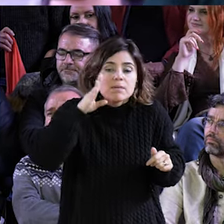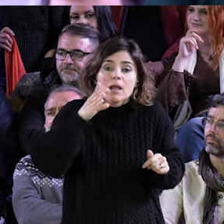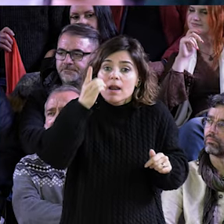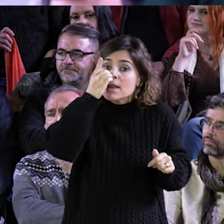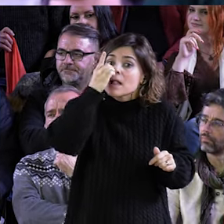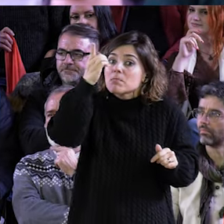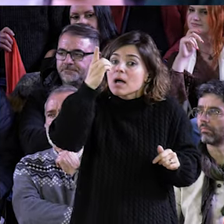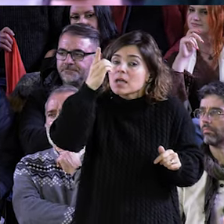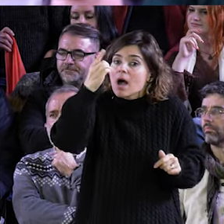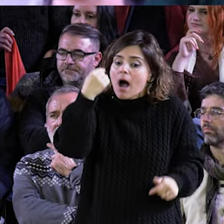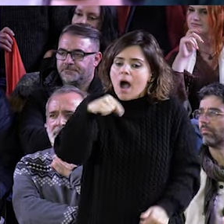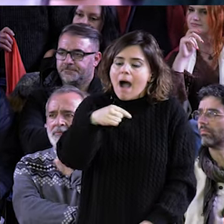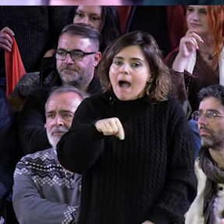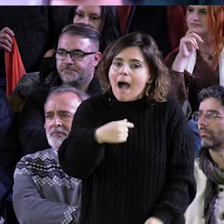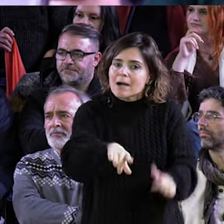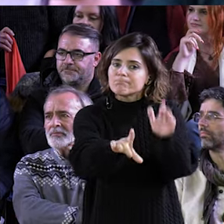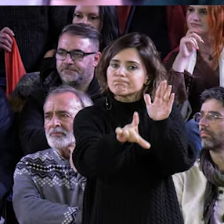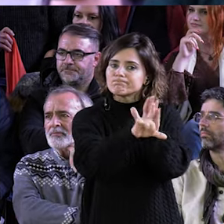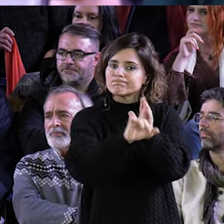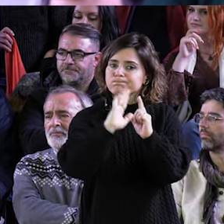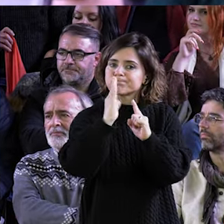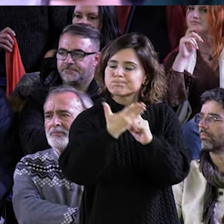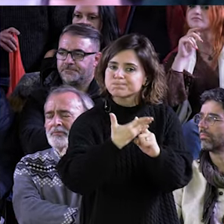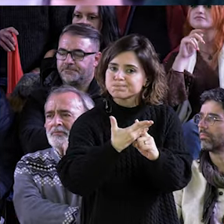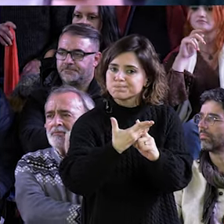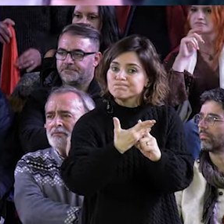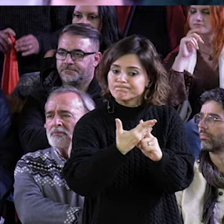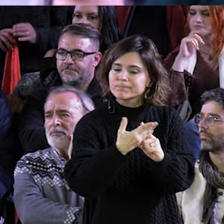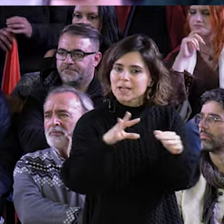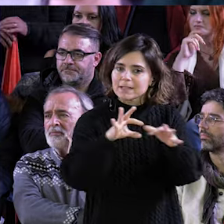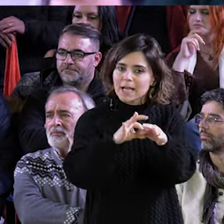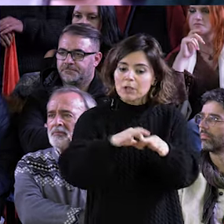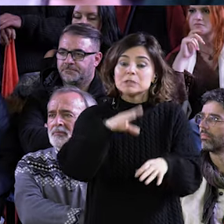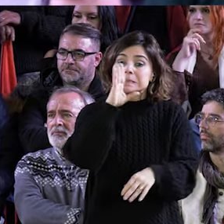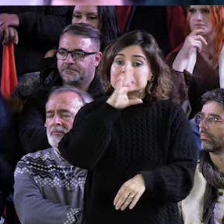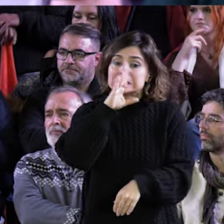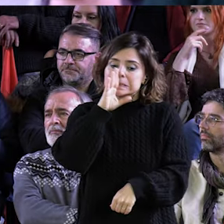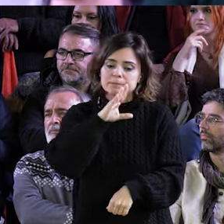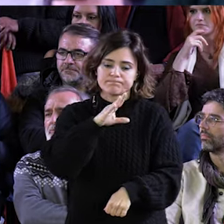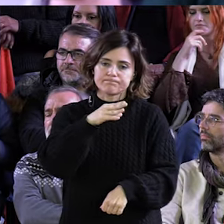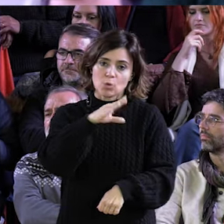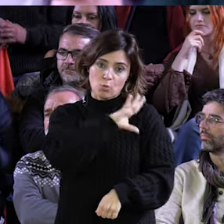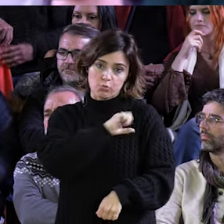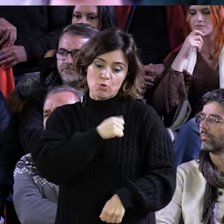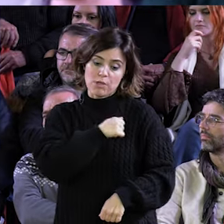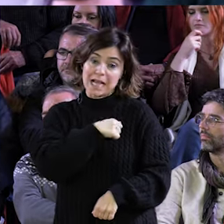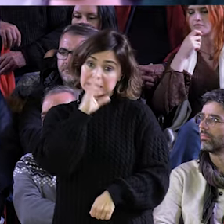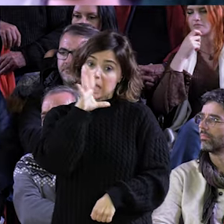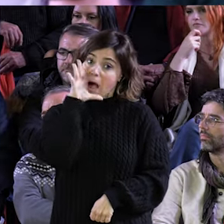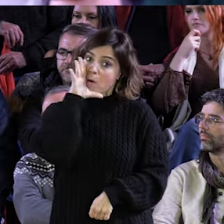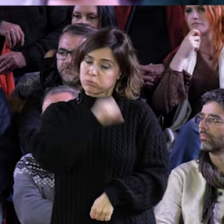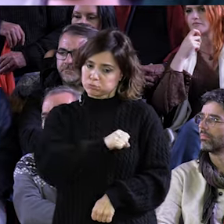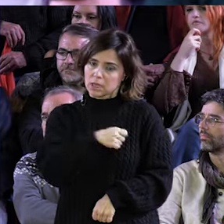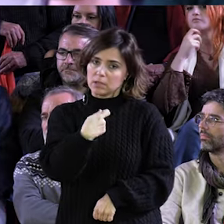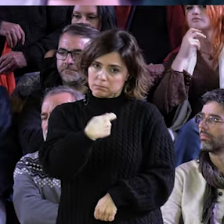um crime que não existe em Portugal, que é o crime da renda usurária. Quando um senhorio abusa do preço da renda e pede ao inquilino,